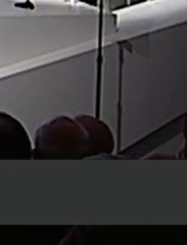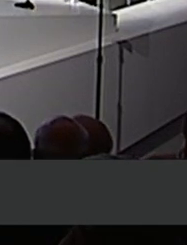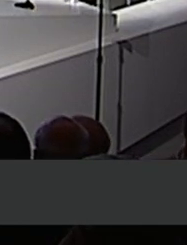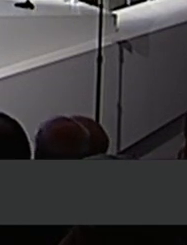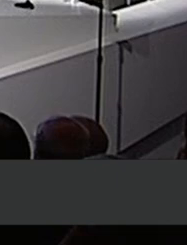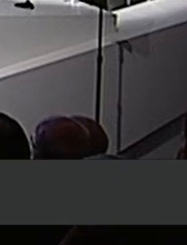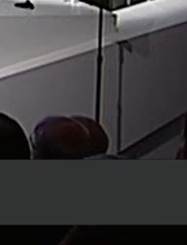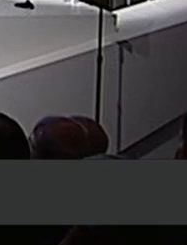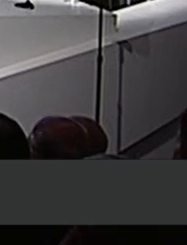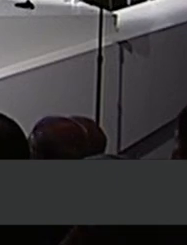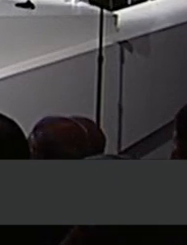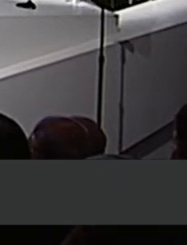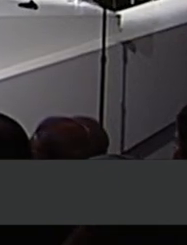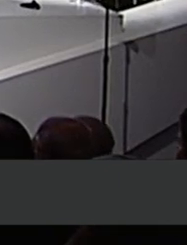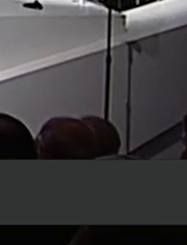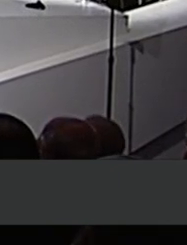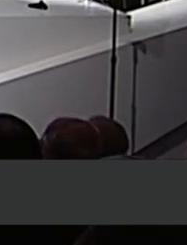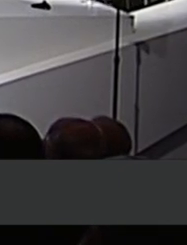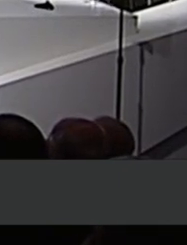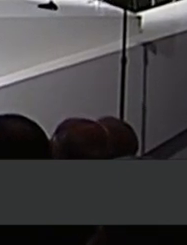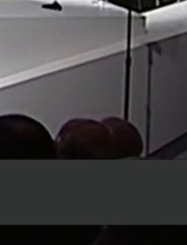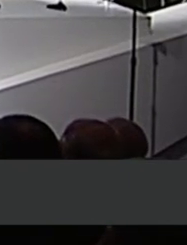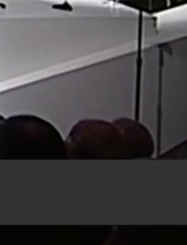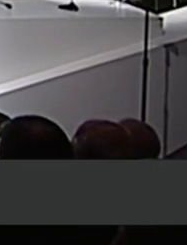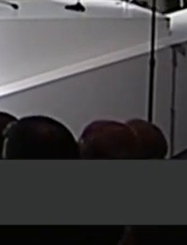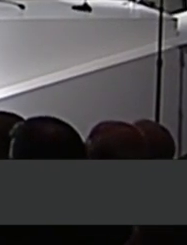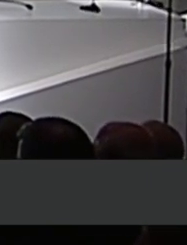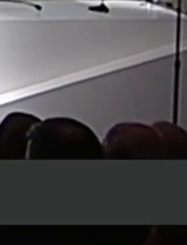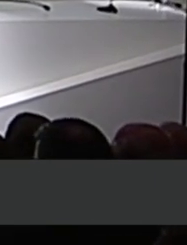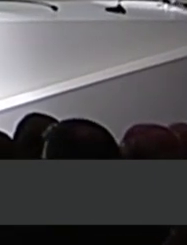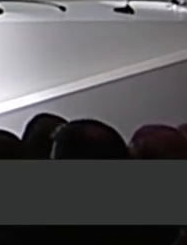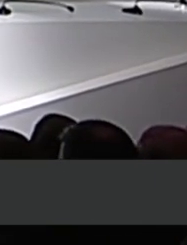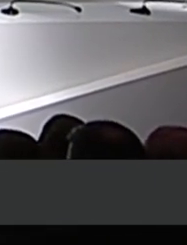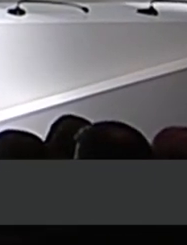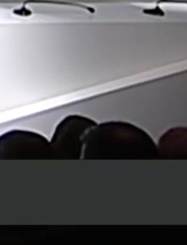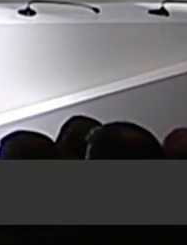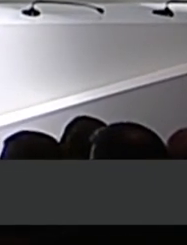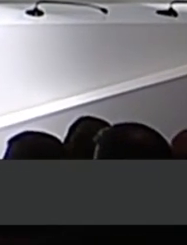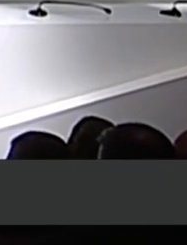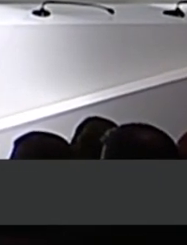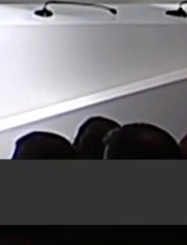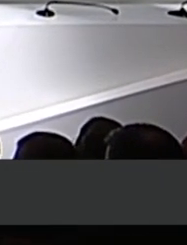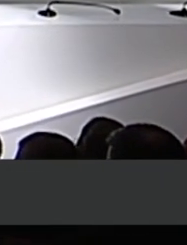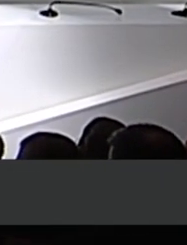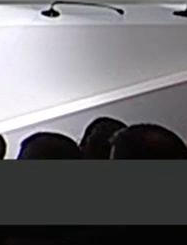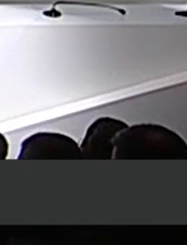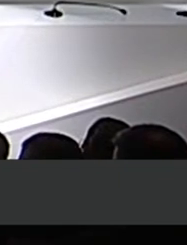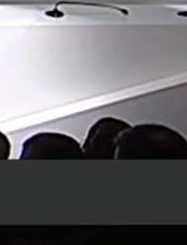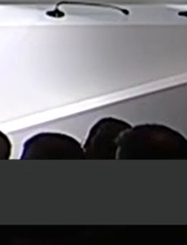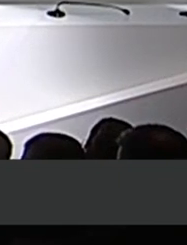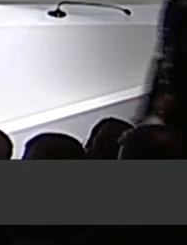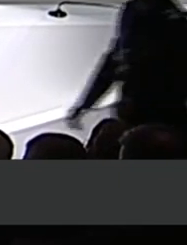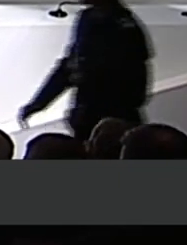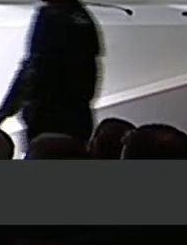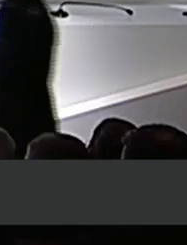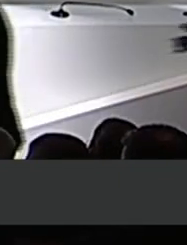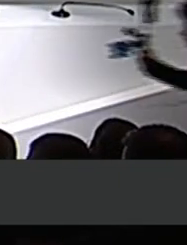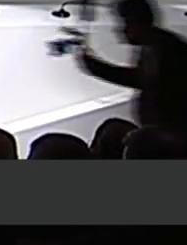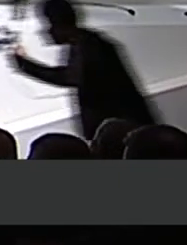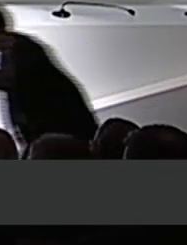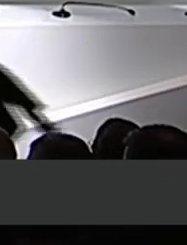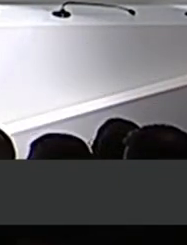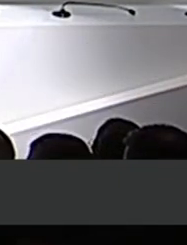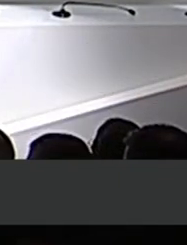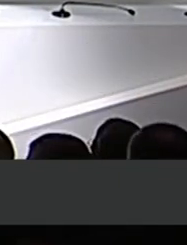senhoras e senhores convidamos a receber o grande colar da ordem do mérito industrial o senhor presidente da república